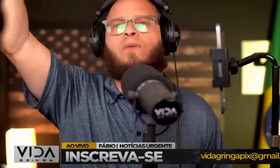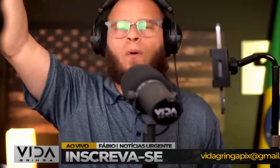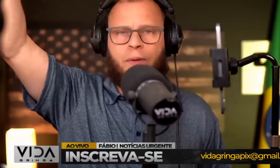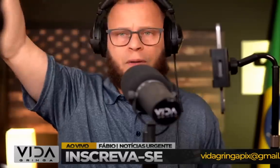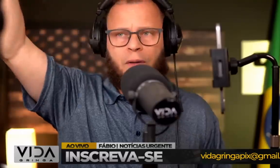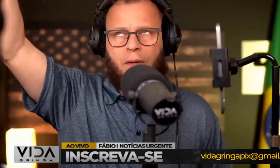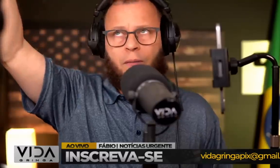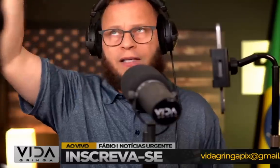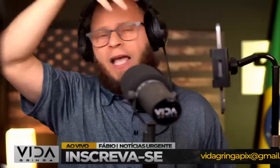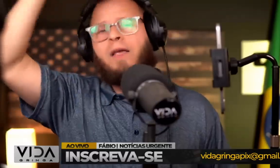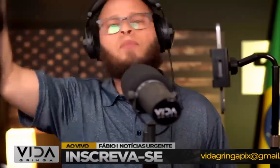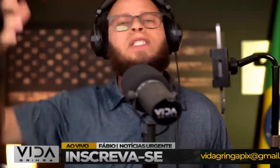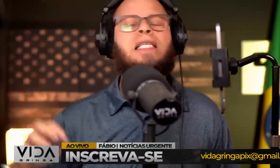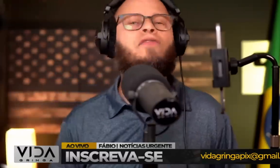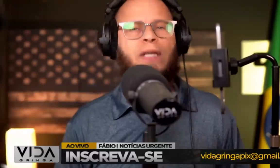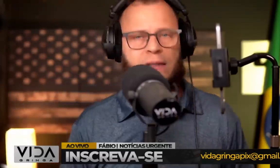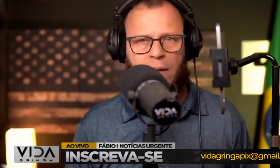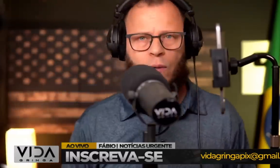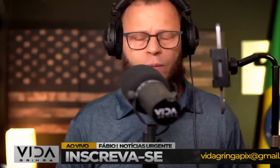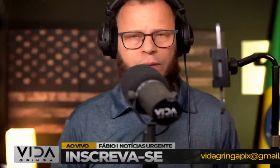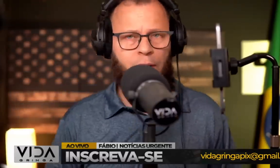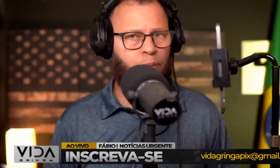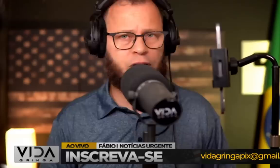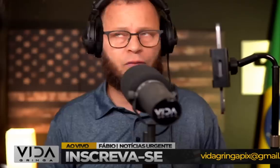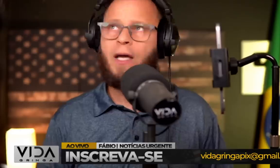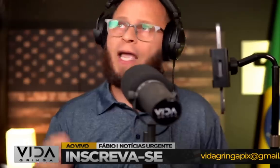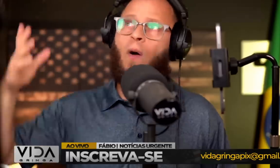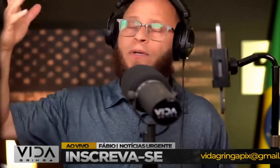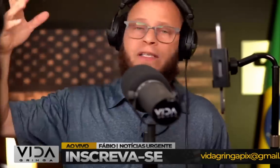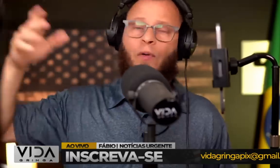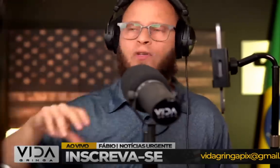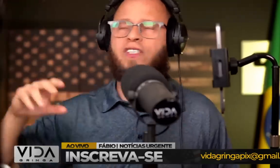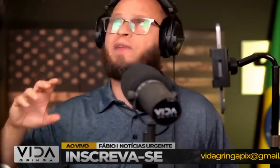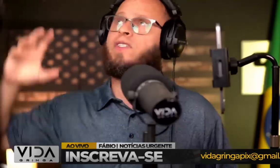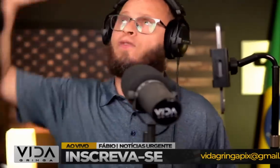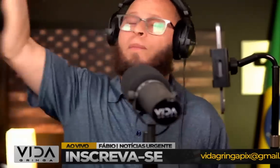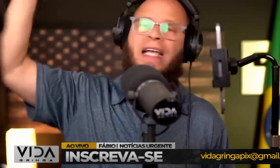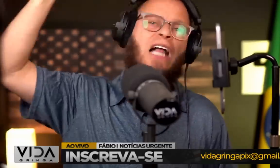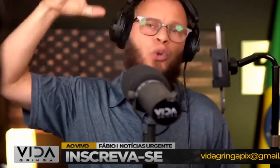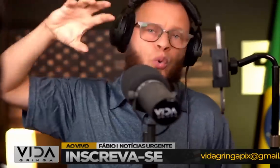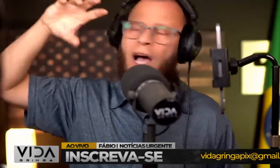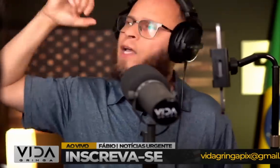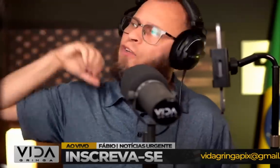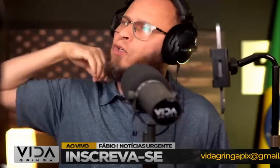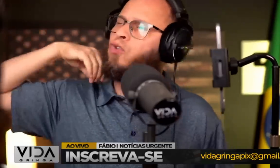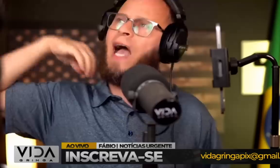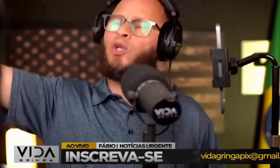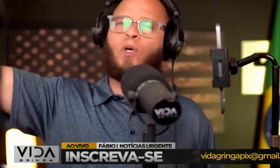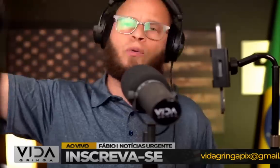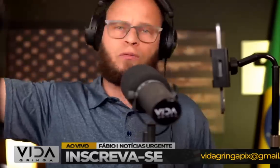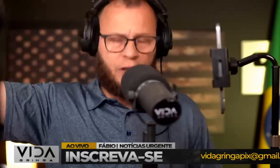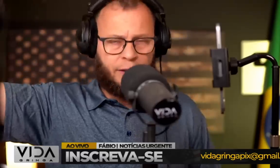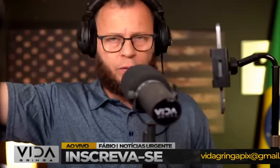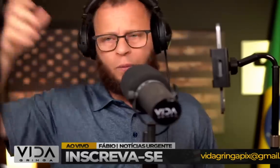que iriam dar um golpe mas era impossível deles dar um golpe impossível é igual por exemplo eu posso dizer para você que eu vou pegar a lua e vou jogar